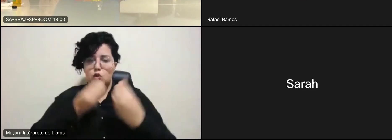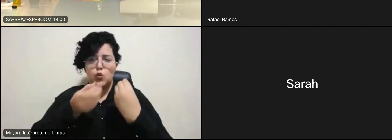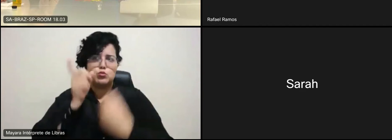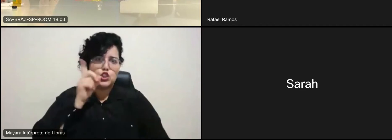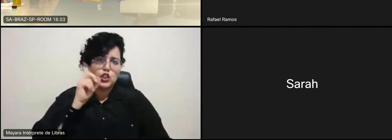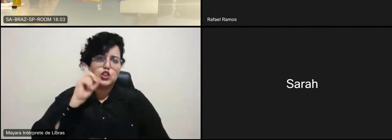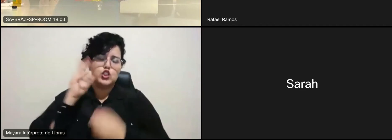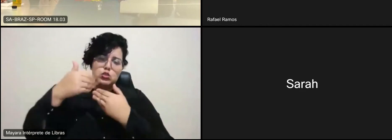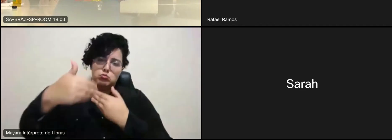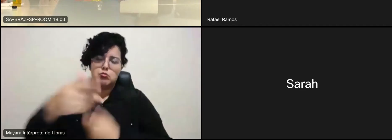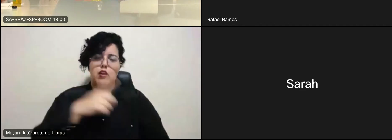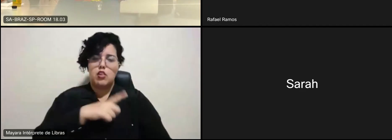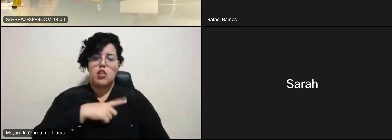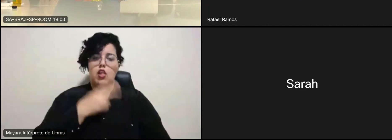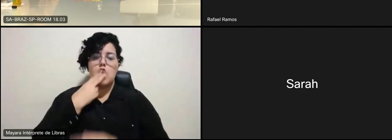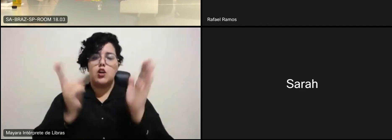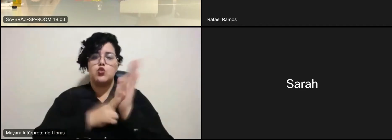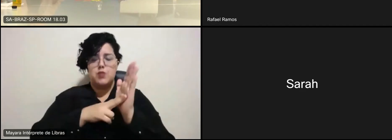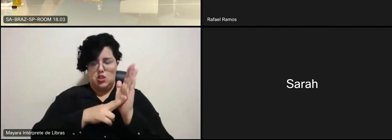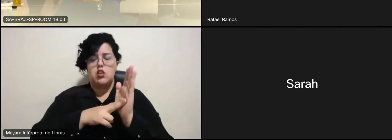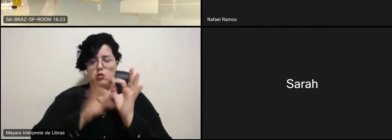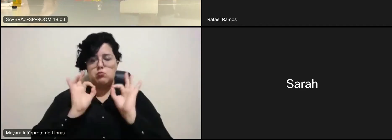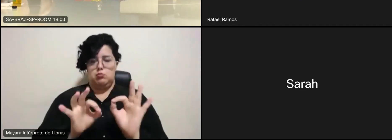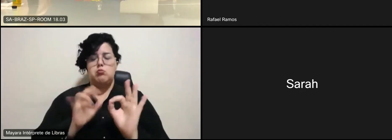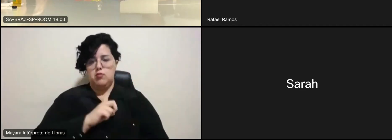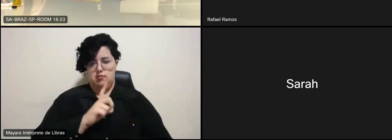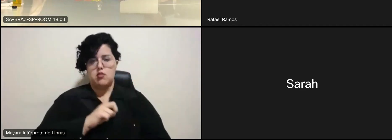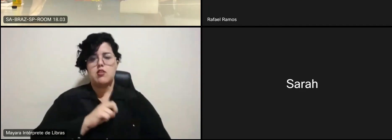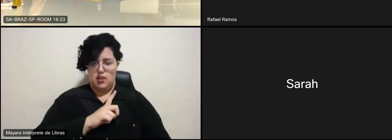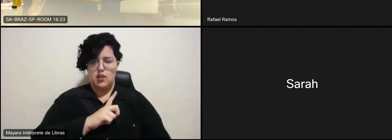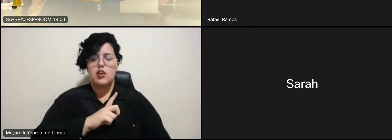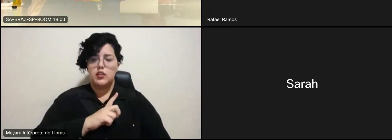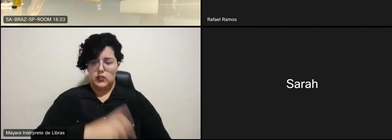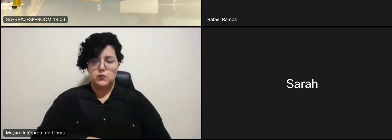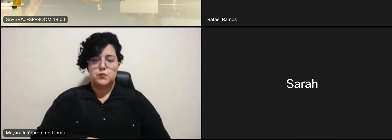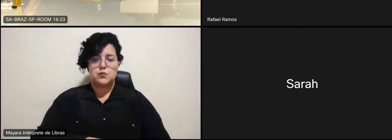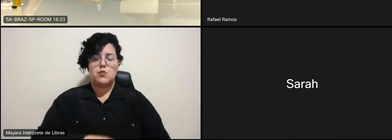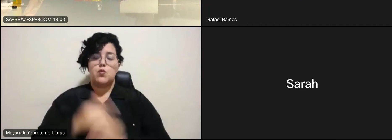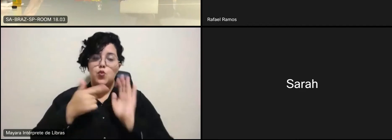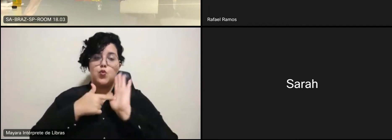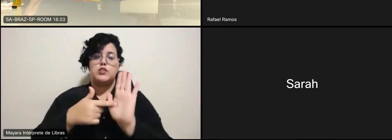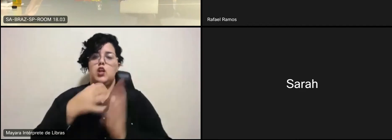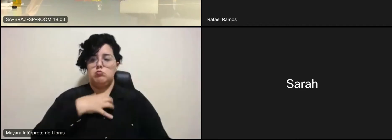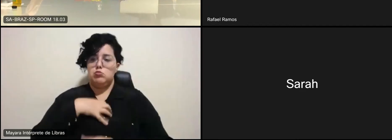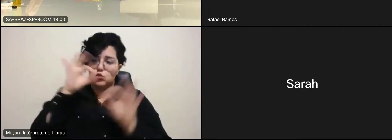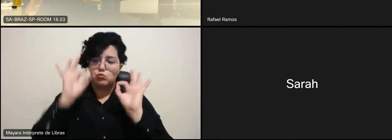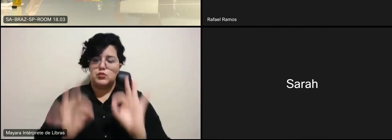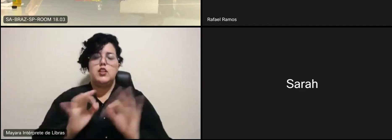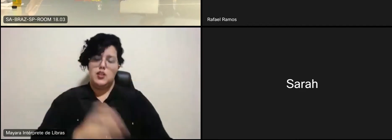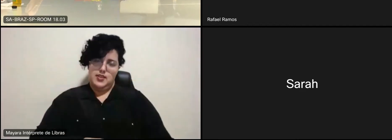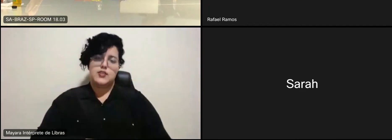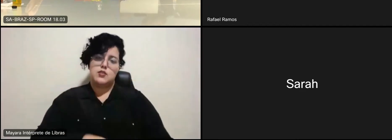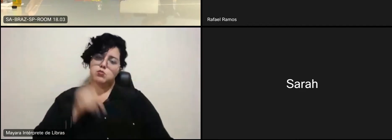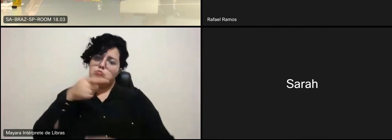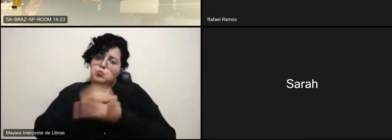a gente assumiu um compromisso público, né? A empresa se posicionou ali. Na